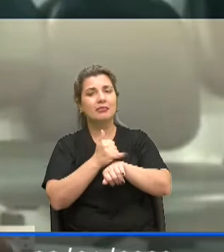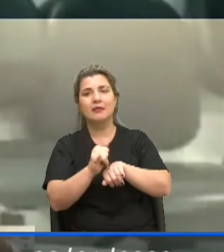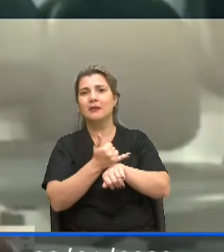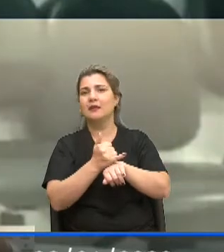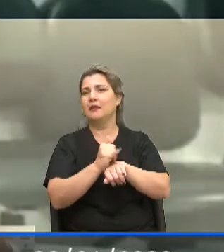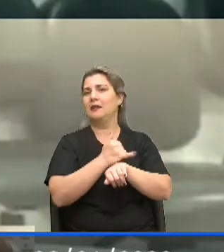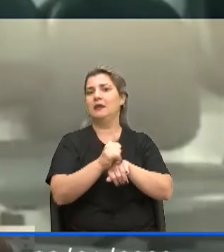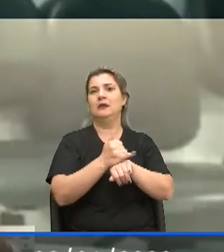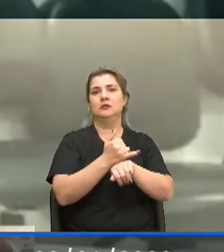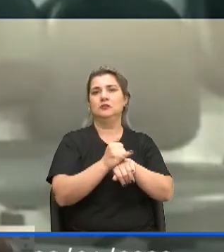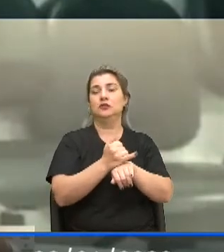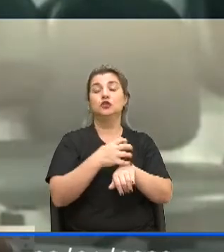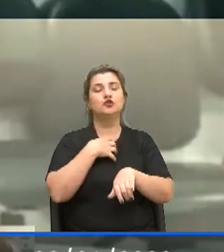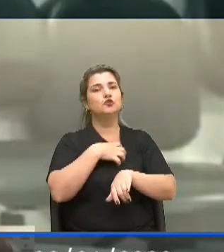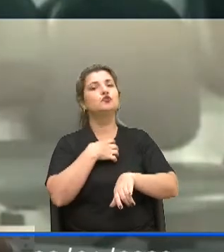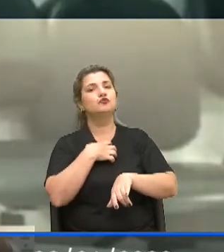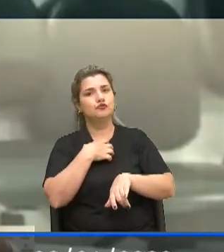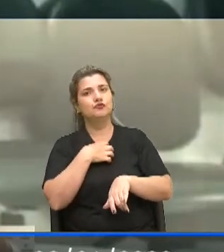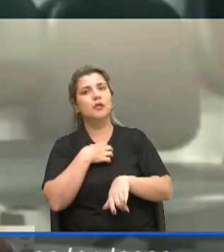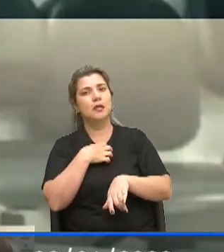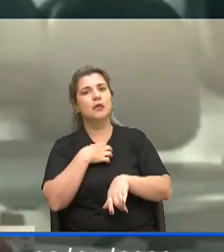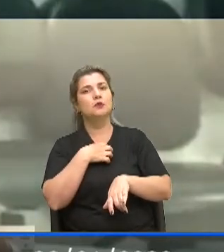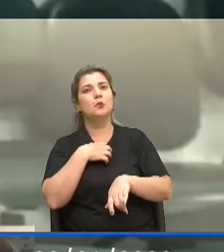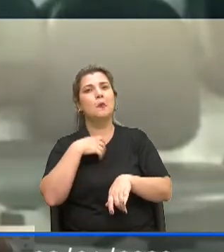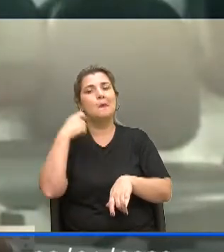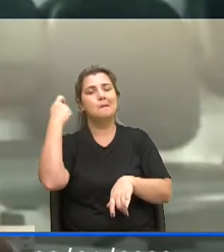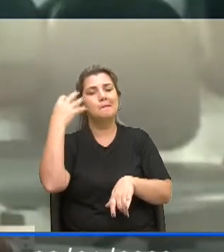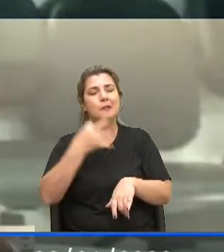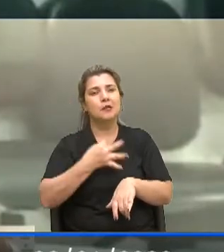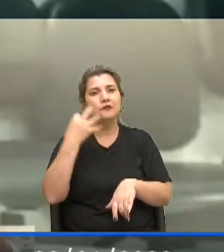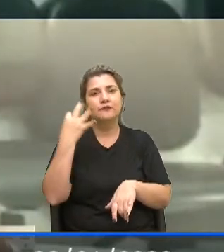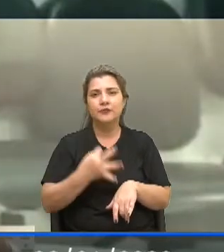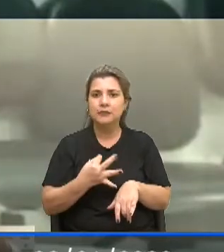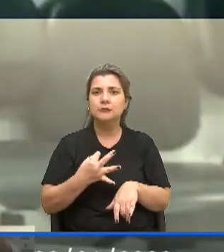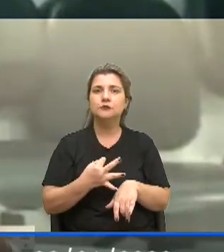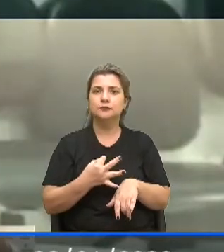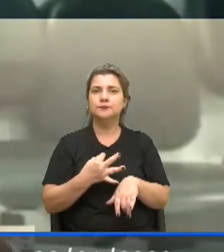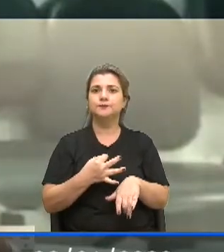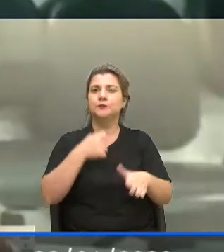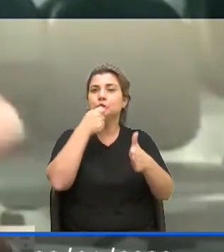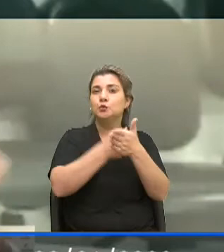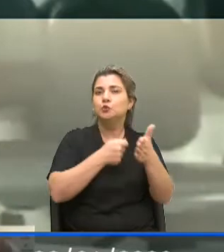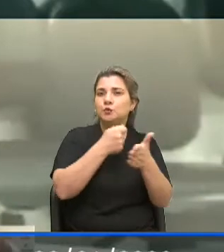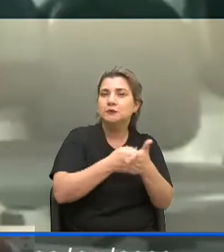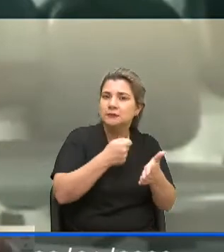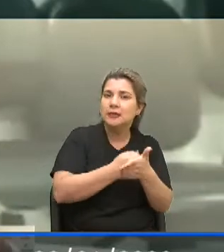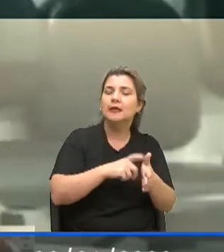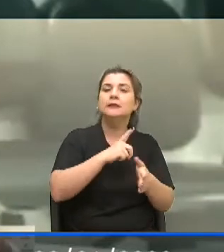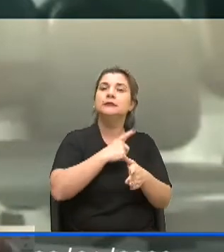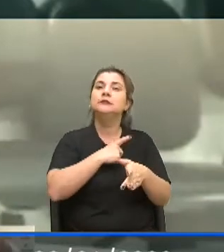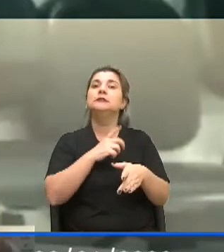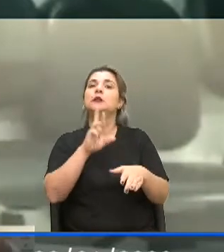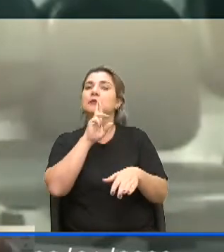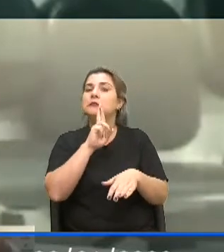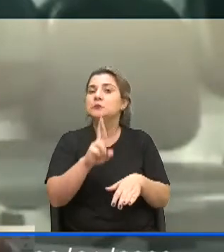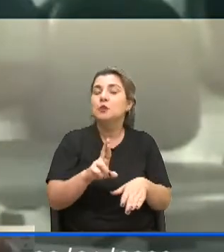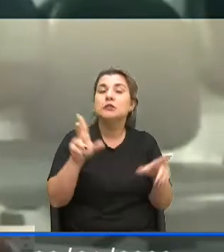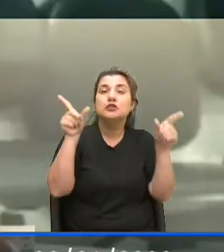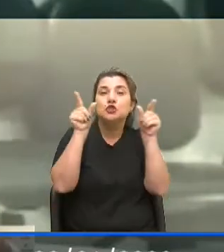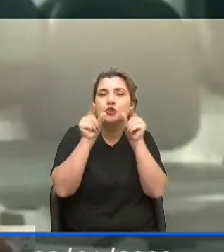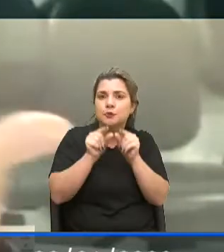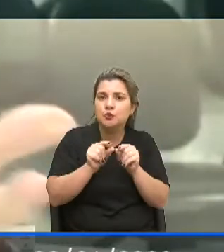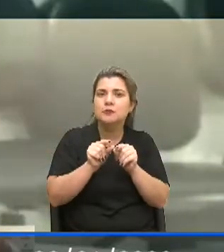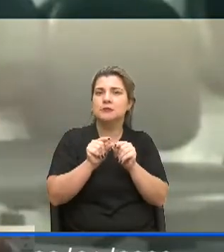forma exitosa, com altas coberturas vacinais, nos dá a resposta de uma diminuição da circulação do